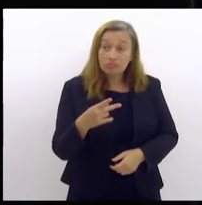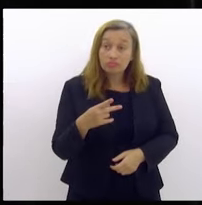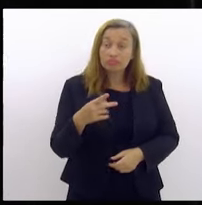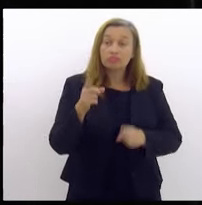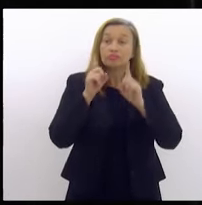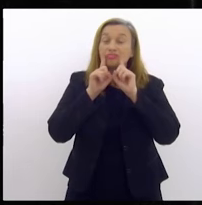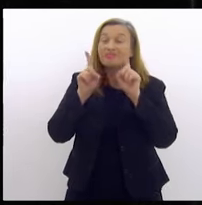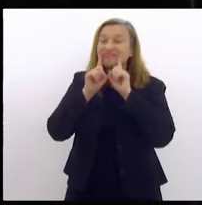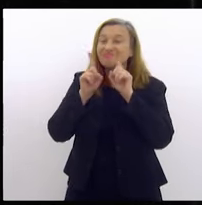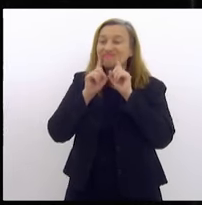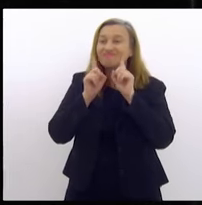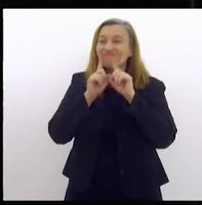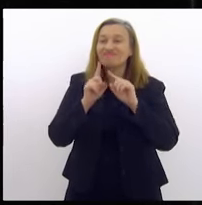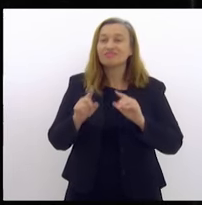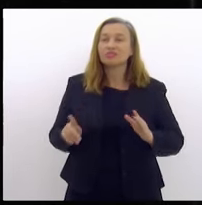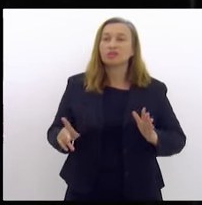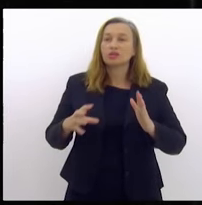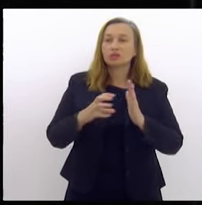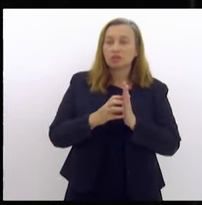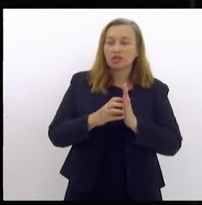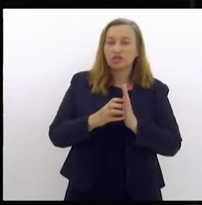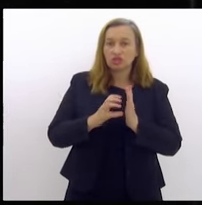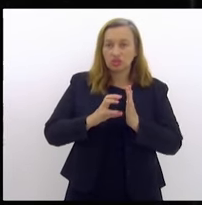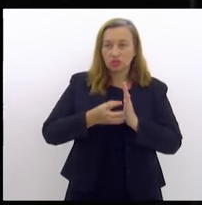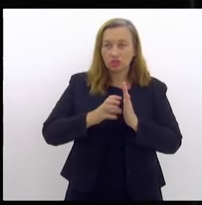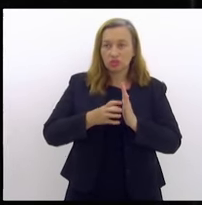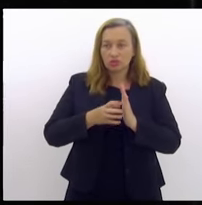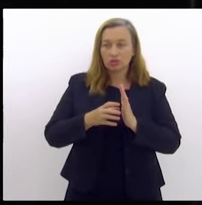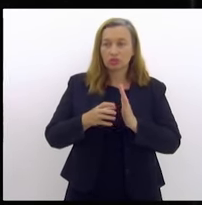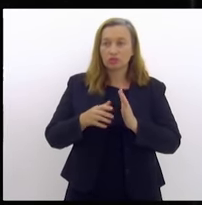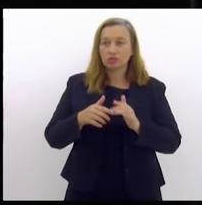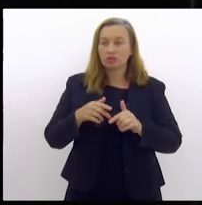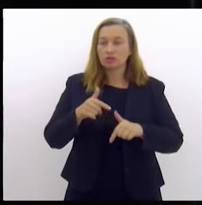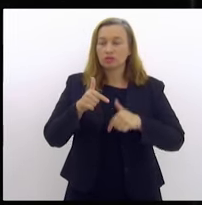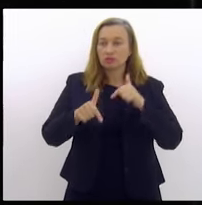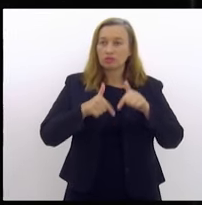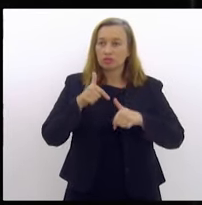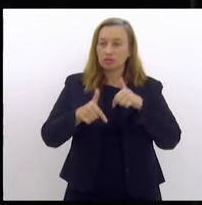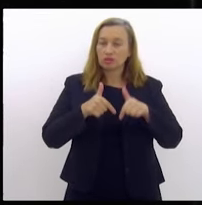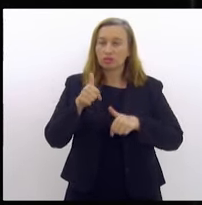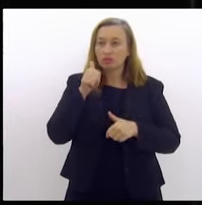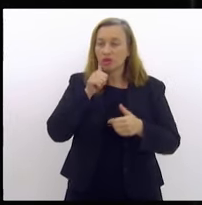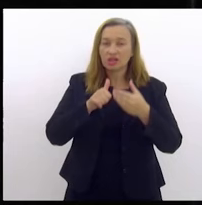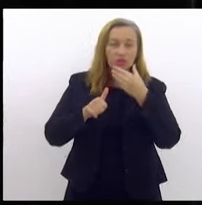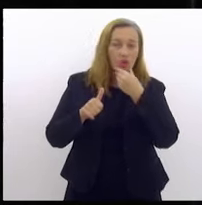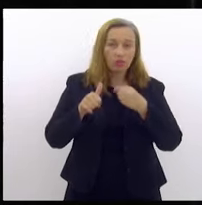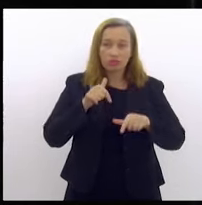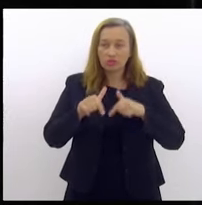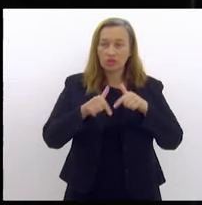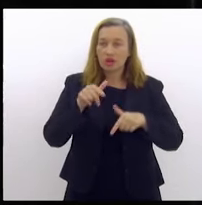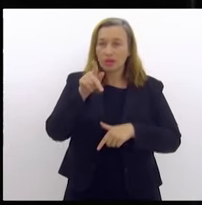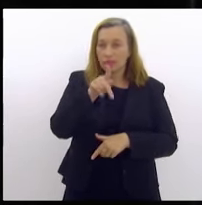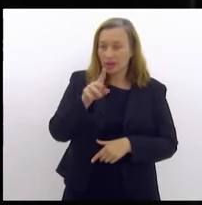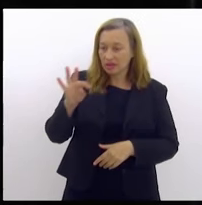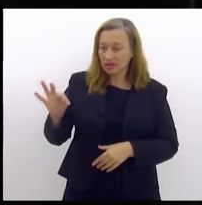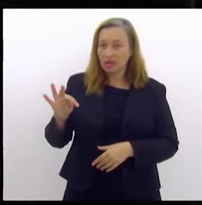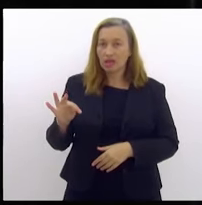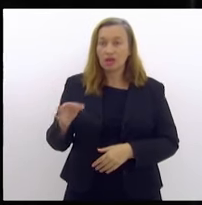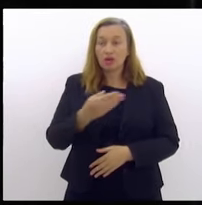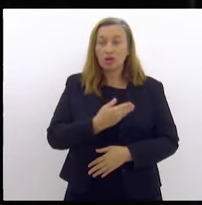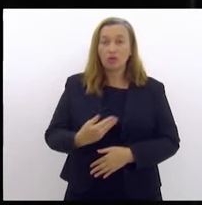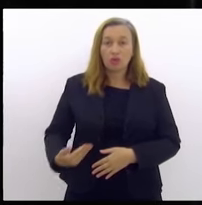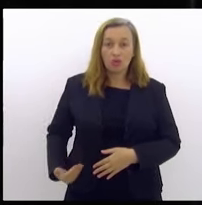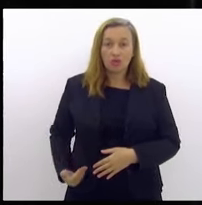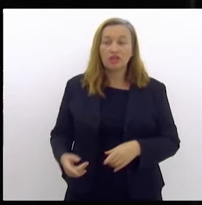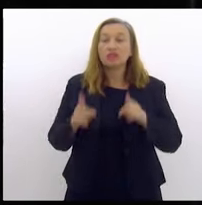Maricá. O Partido dos Trabalhadores, o Partido das Trabalhadoras, o PT, governa